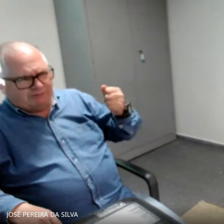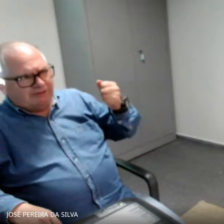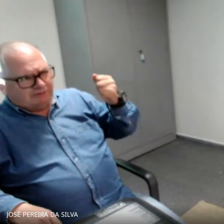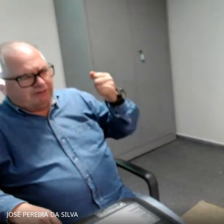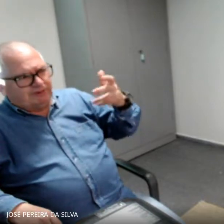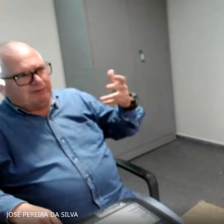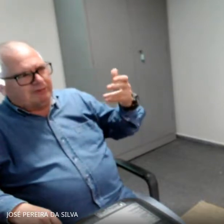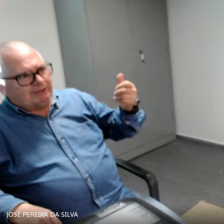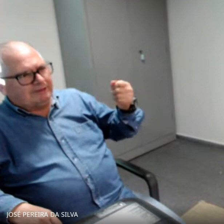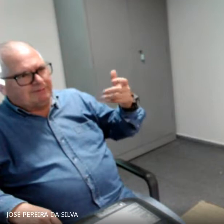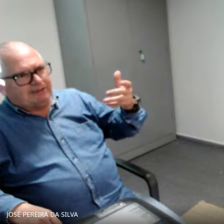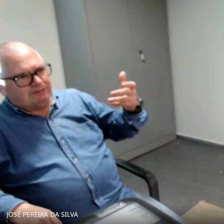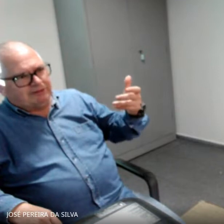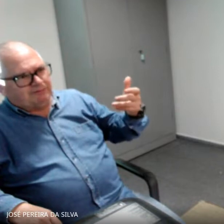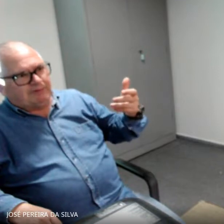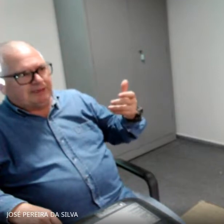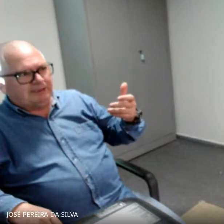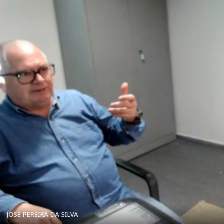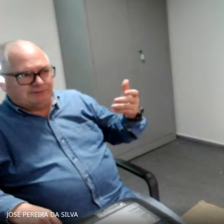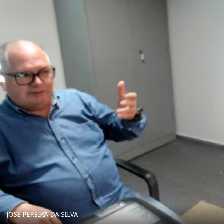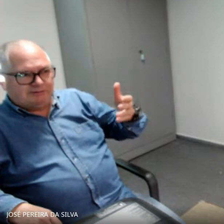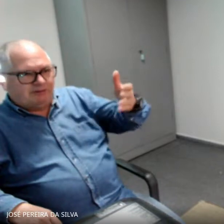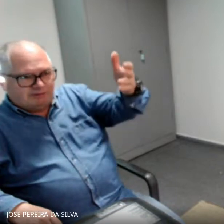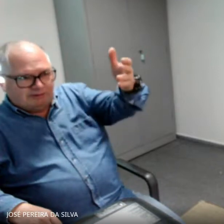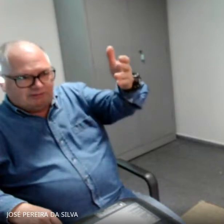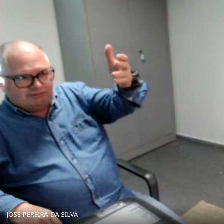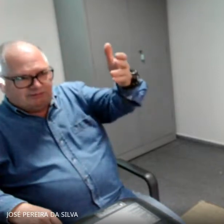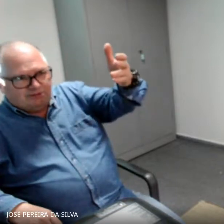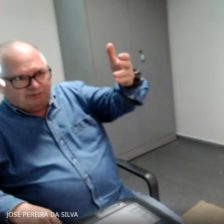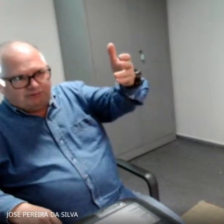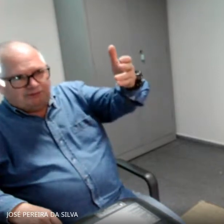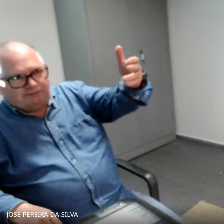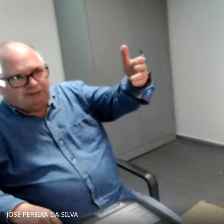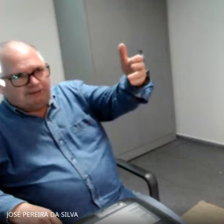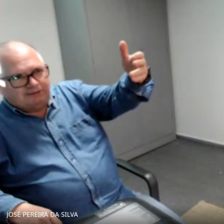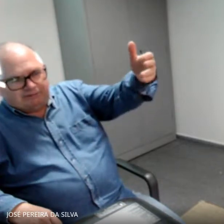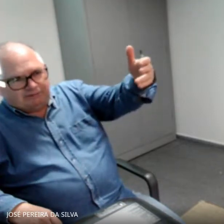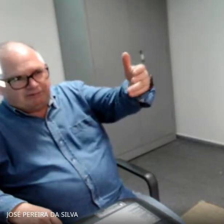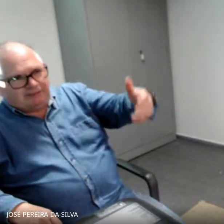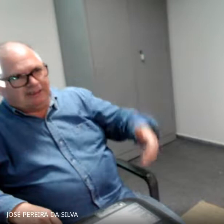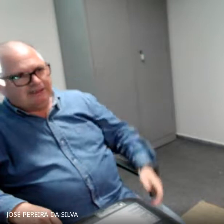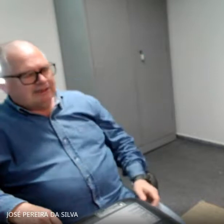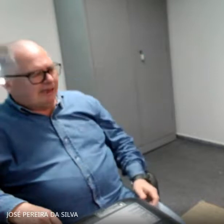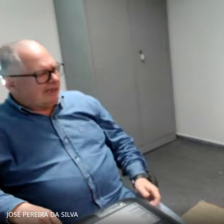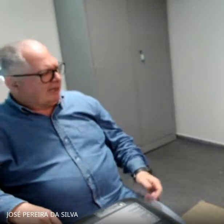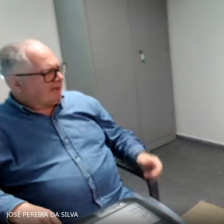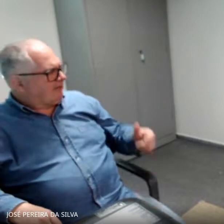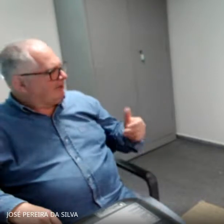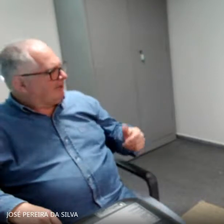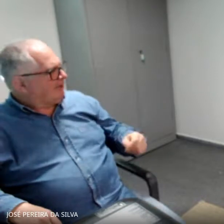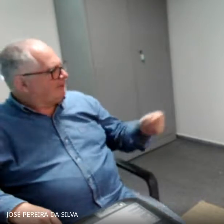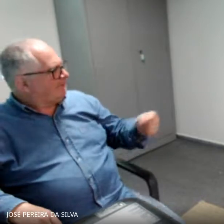tomo quando eu vejo mesmo que é receita médica, eu não sei, tem gente que eu percebo, eu tenho um sócio da empresa e os principais,